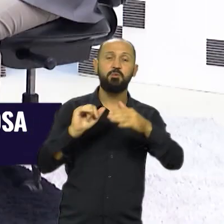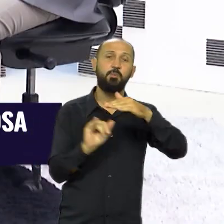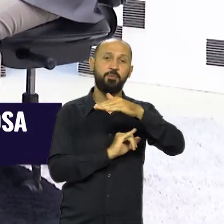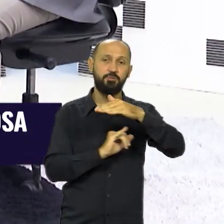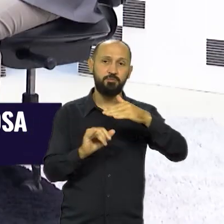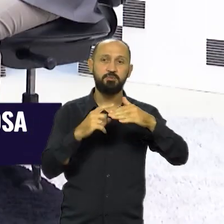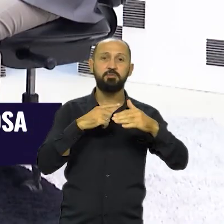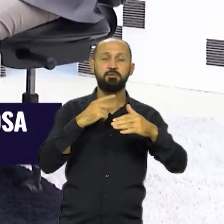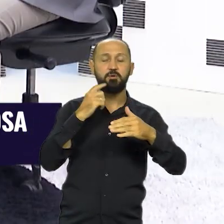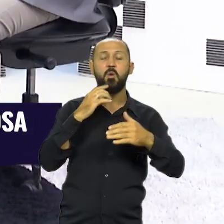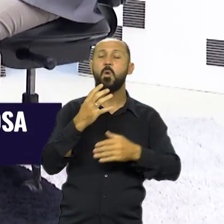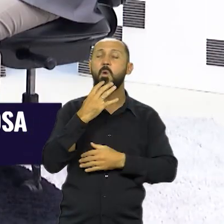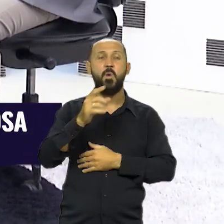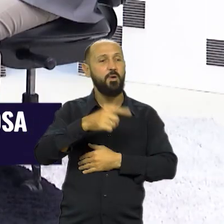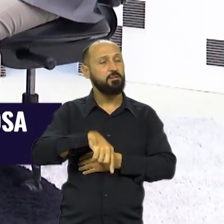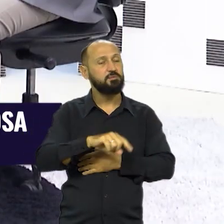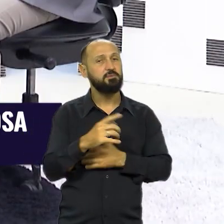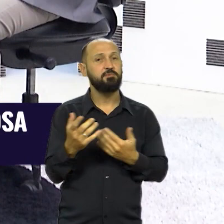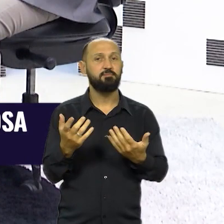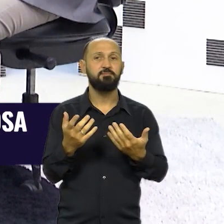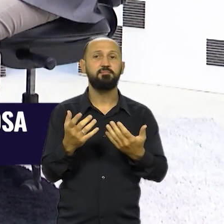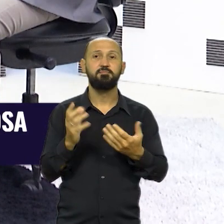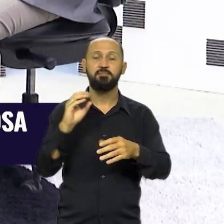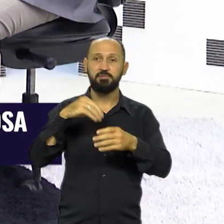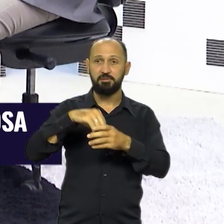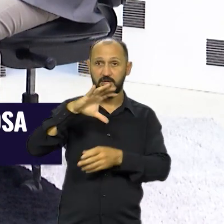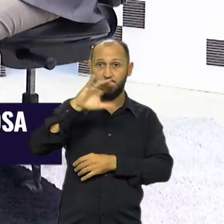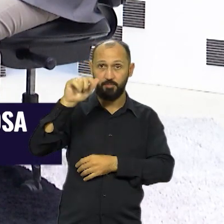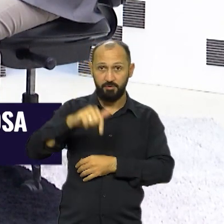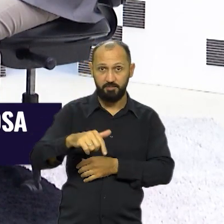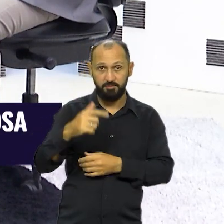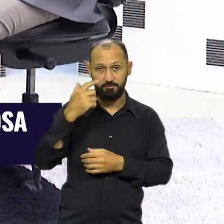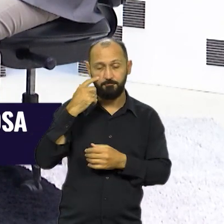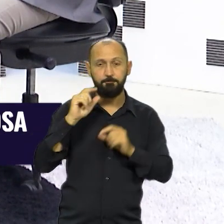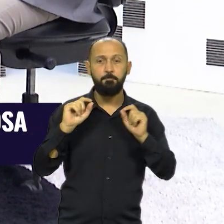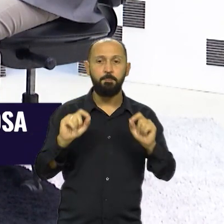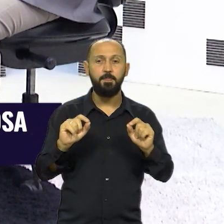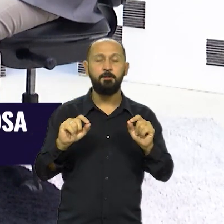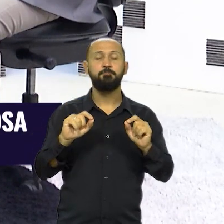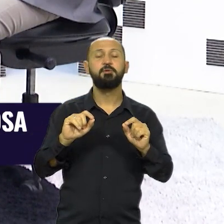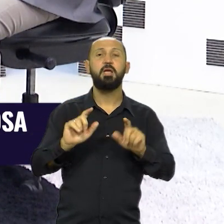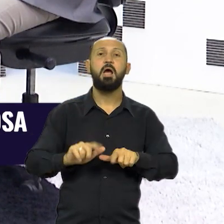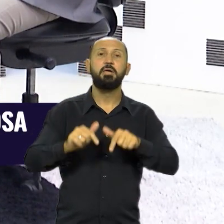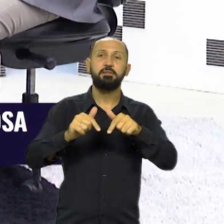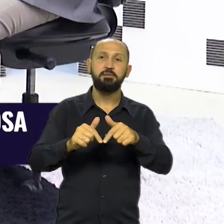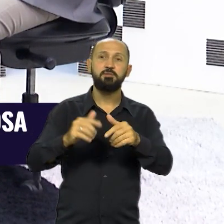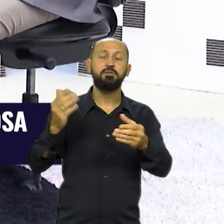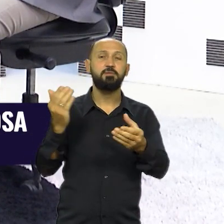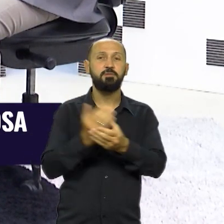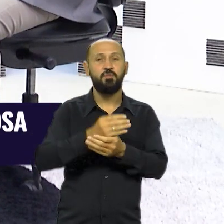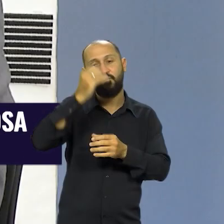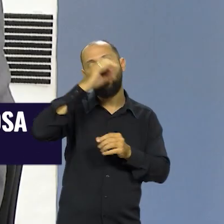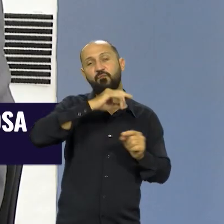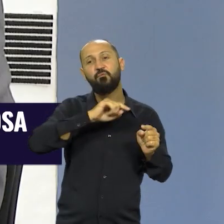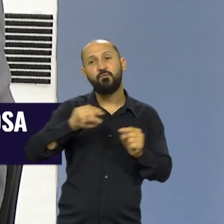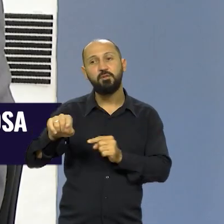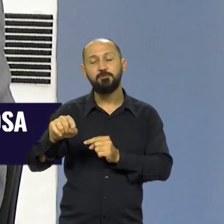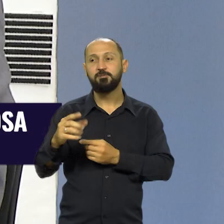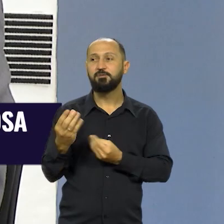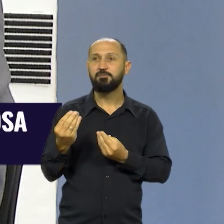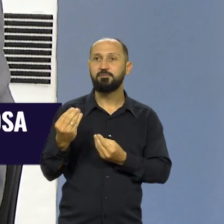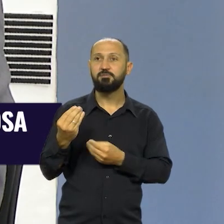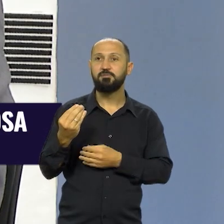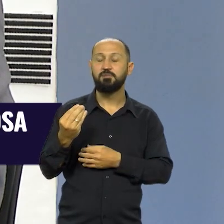passado, uma instituição conhecida aqui, dentro de Campo Grande, em que ações de